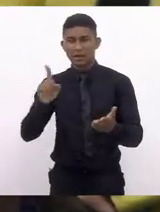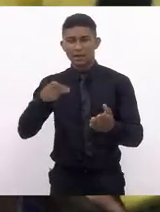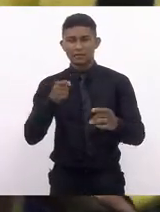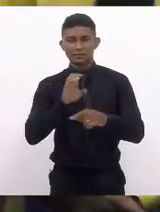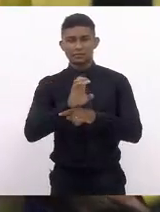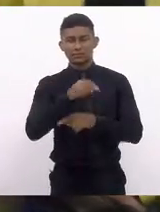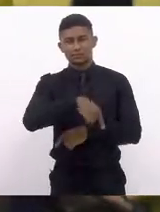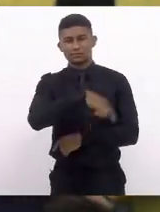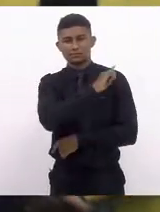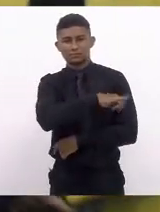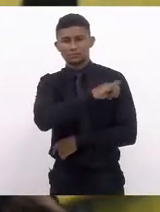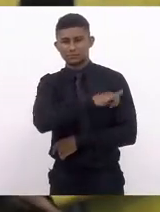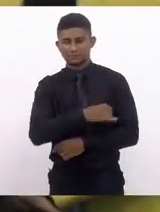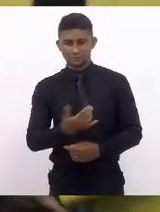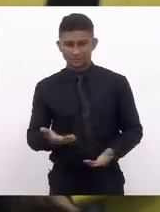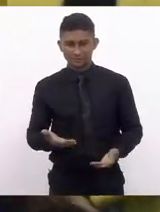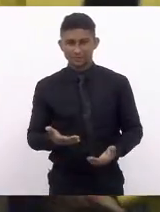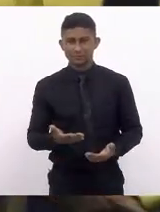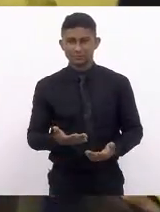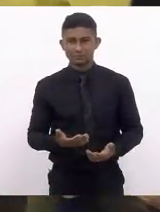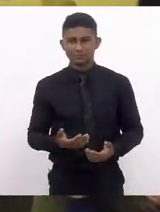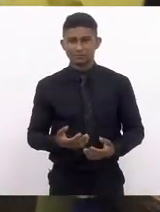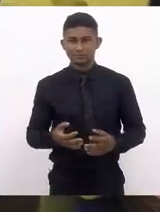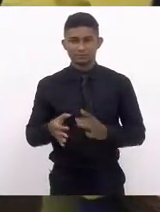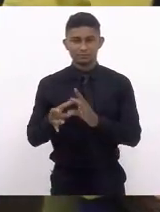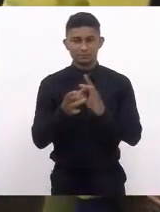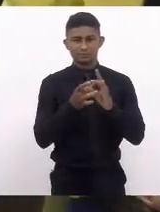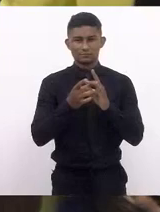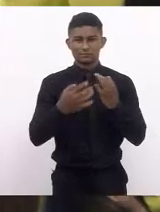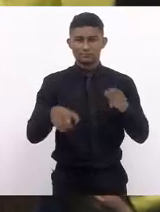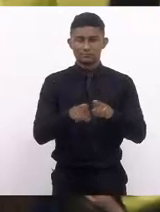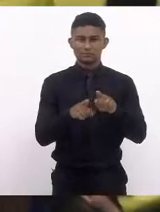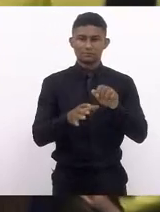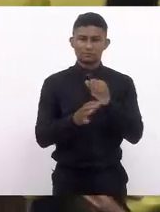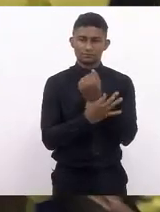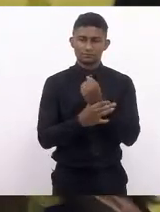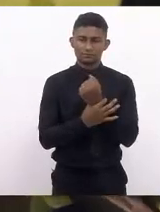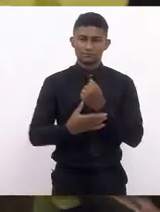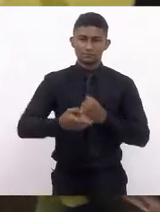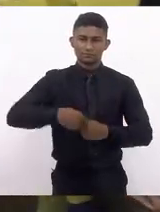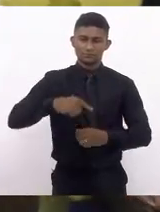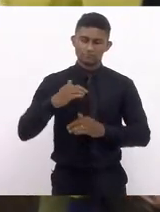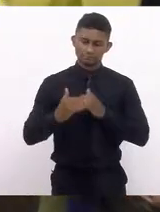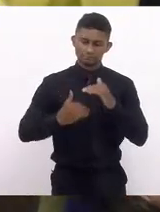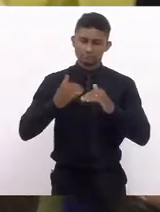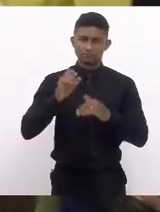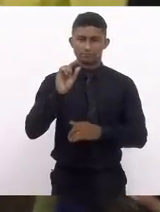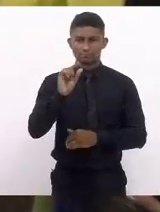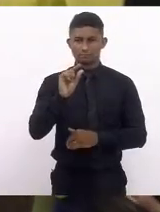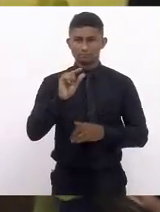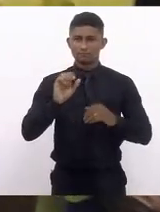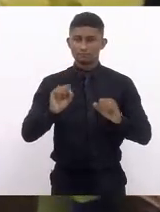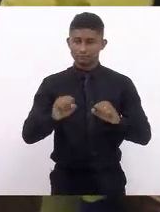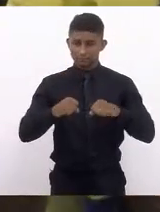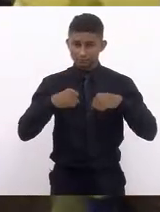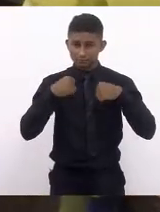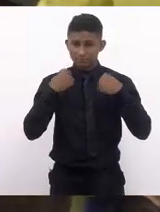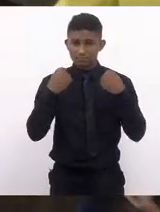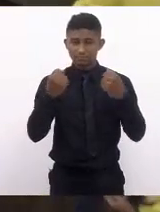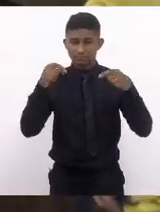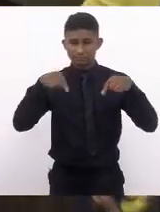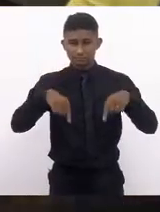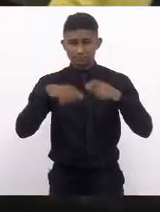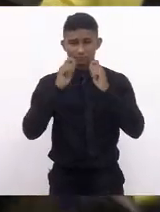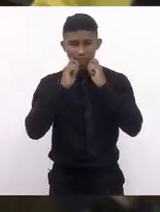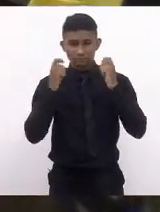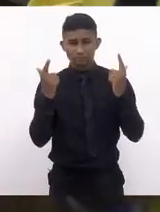pelo Estado do Rio de Janeiro por nossa integridade e por nossa segurança avançamos um copo o esforço coletivo da